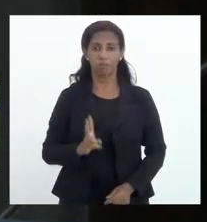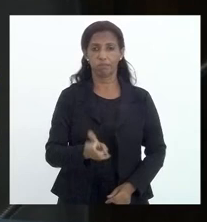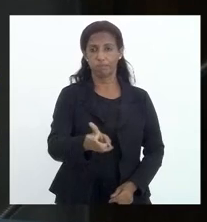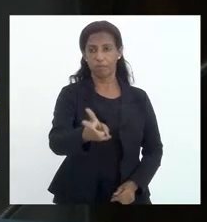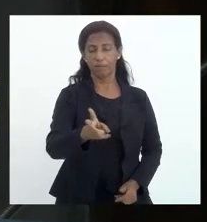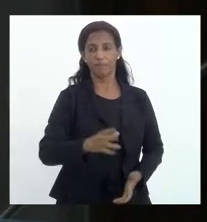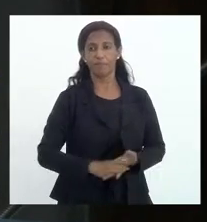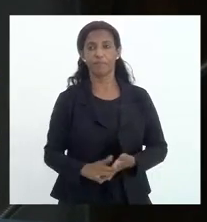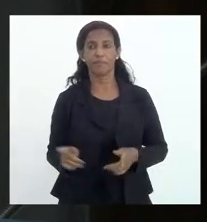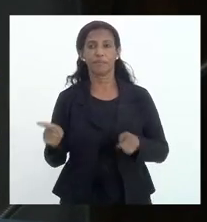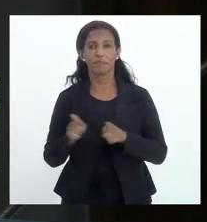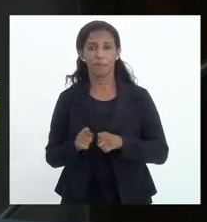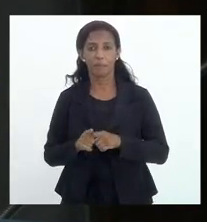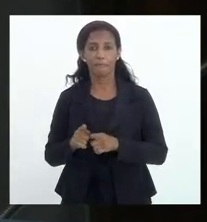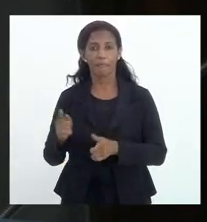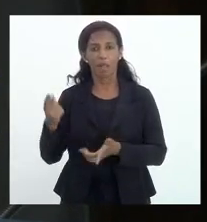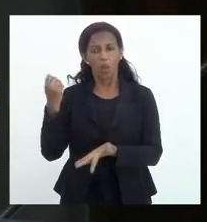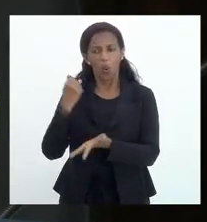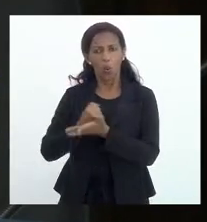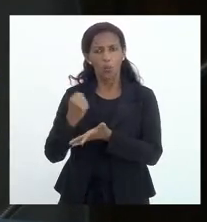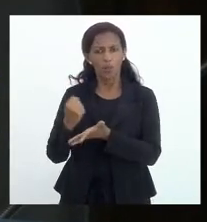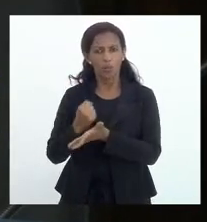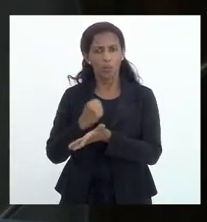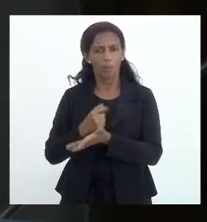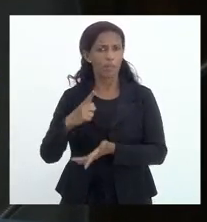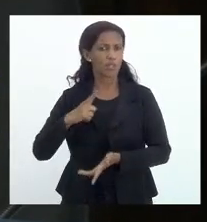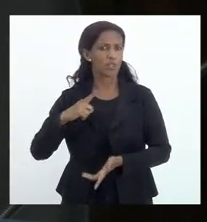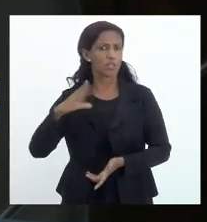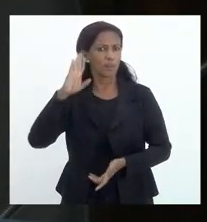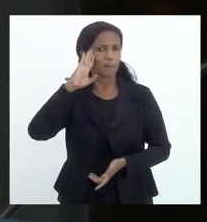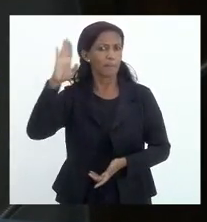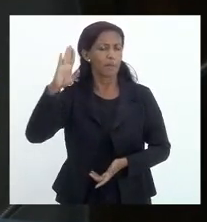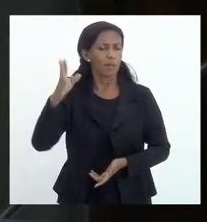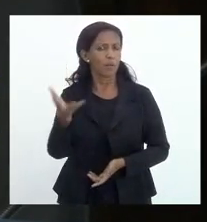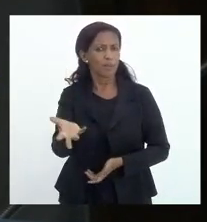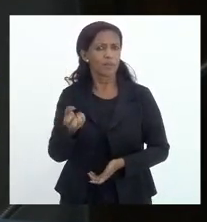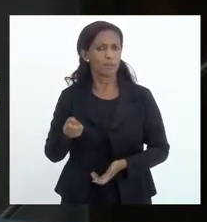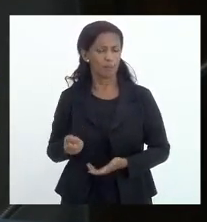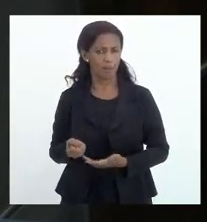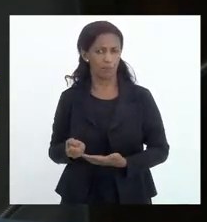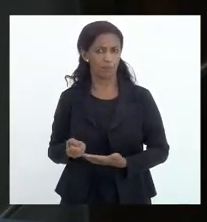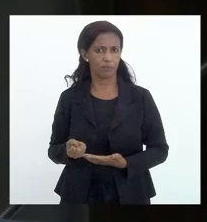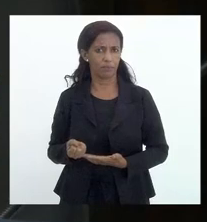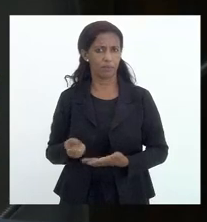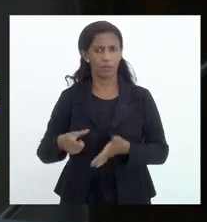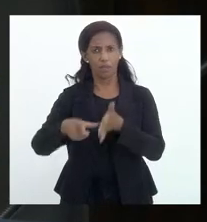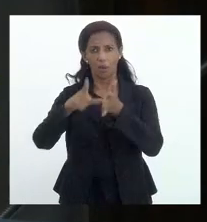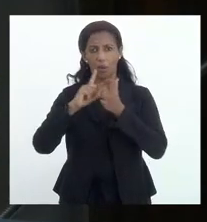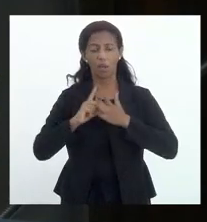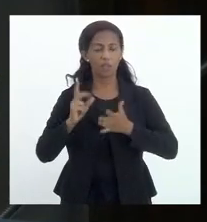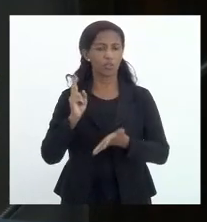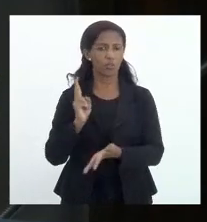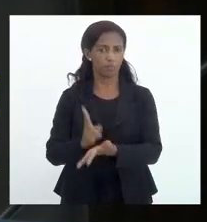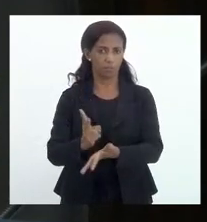eles, inclusive, contratualmente, eles têm a prioridade no recebimento. Então, antes mesmo, e o risco